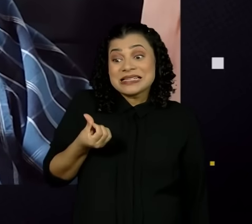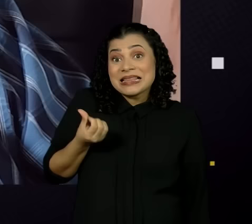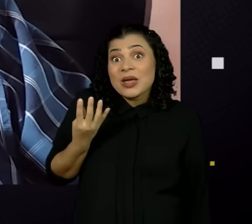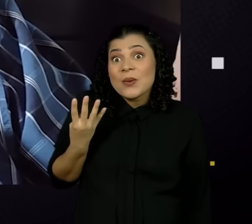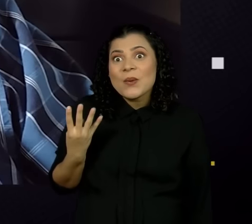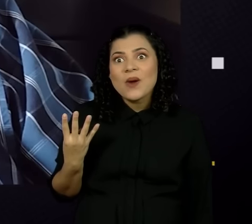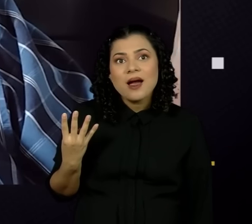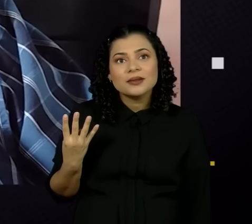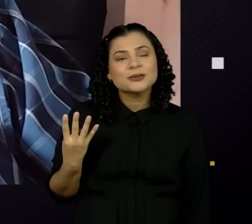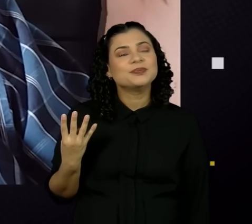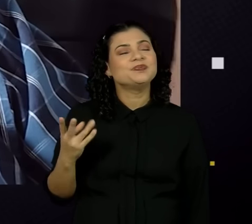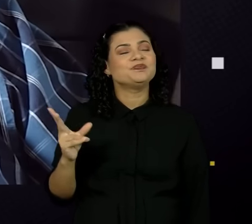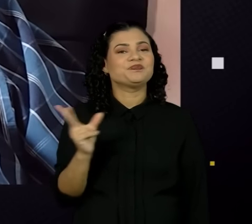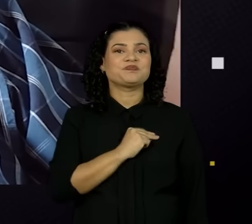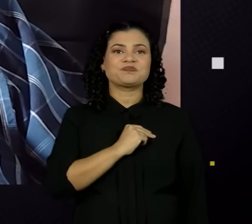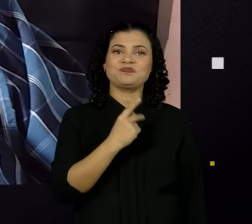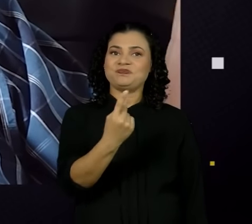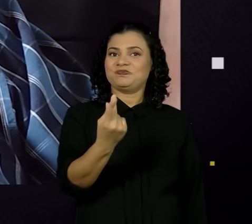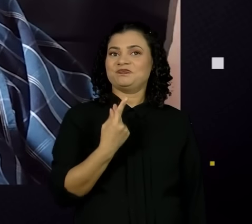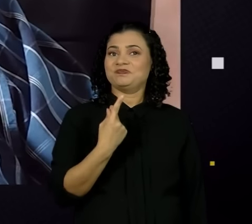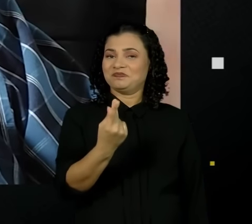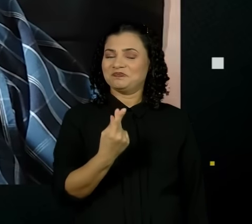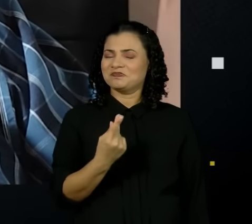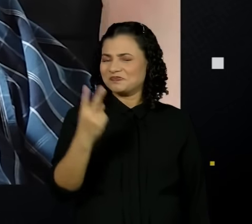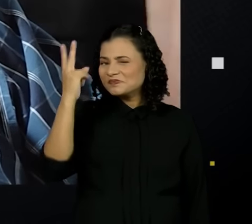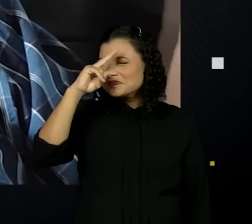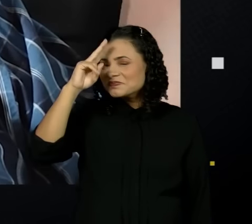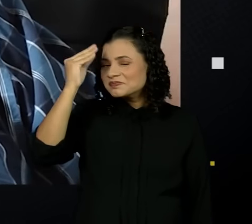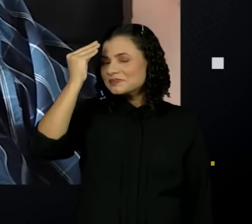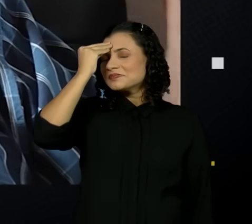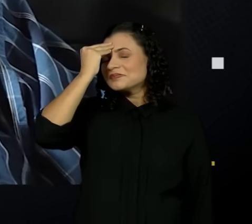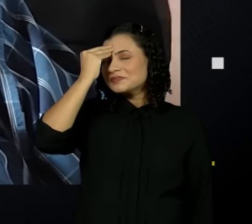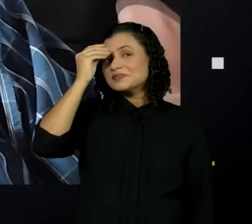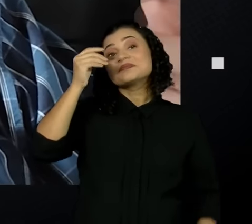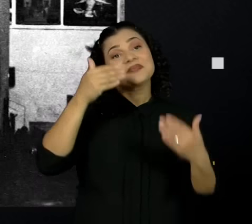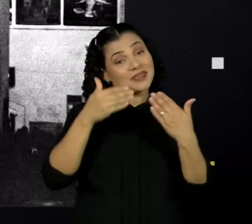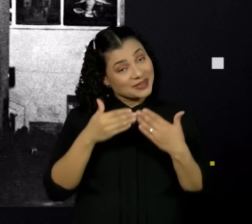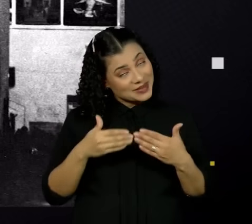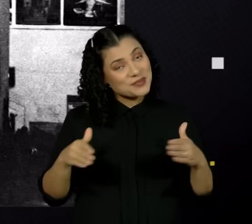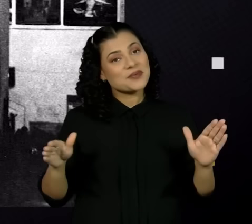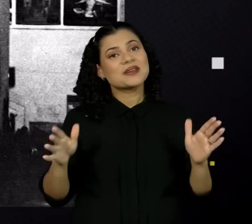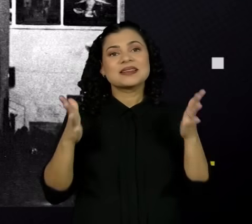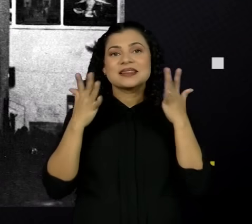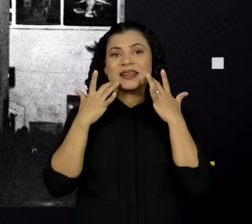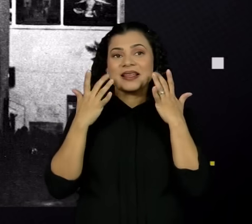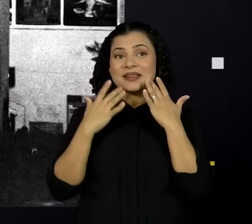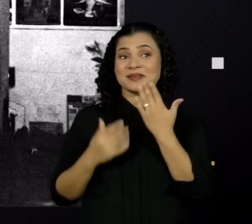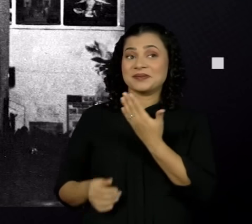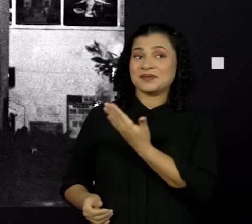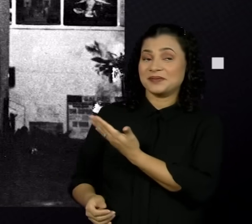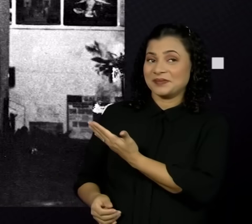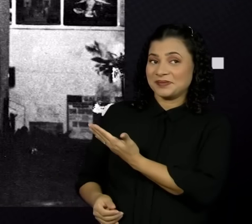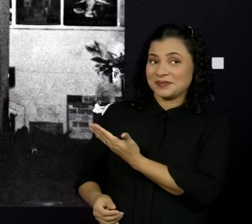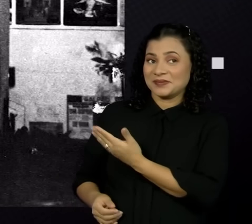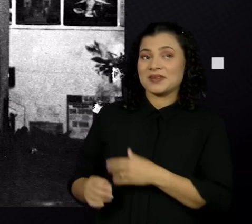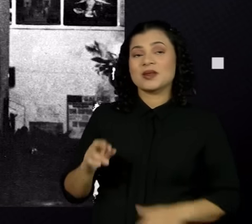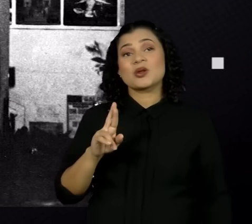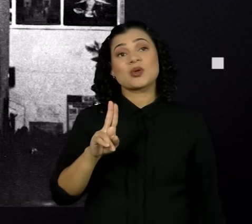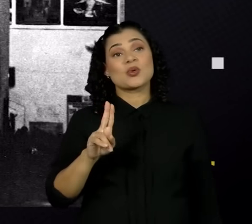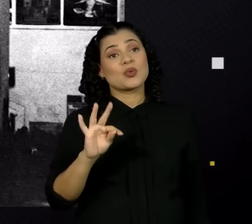1964. Para mim e para você, claro, que nós lembramos, foi a inauguração do Teatro Ruth Escobar, com a